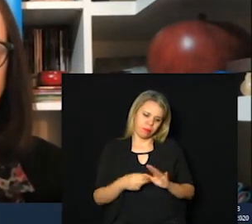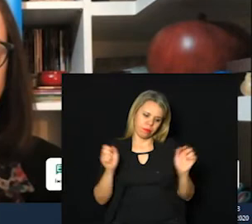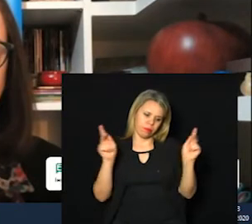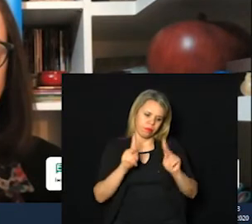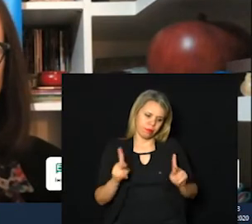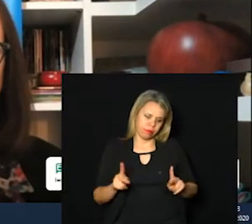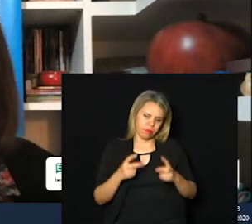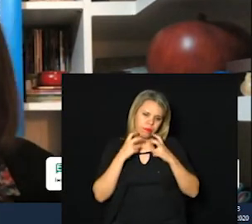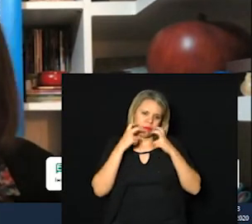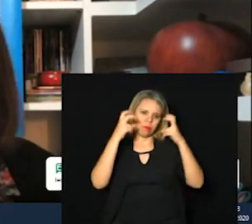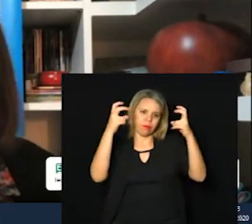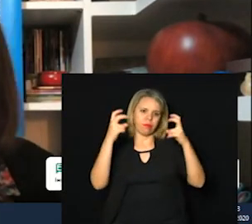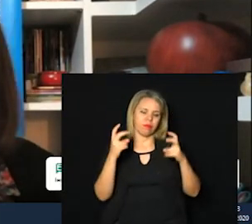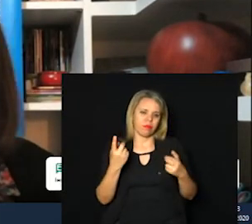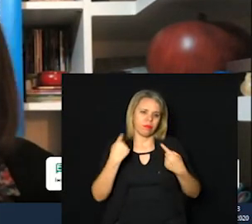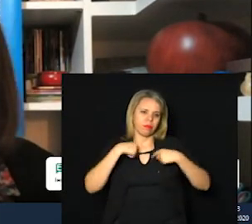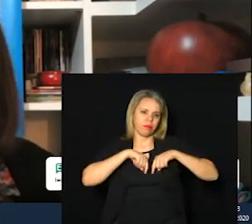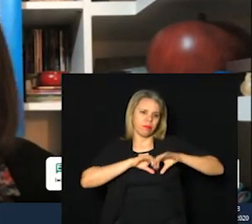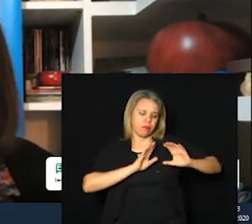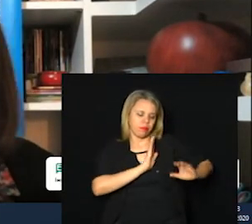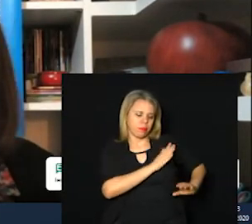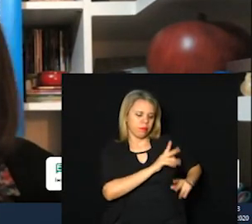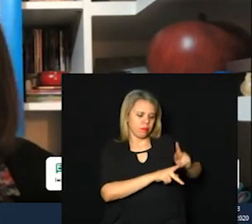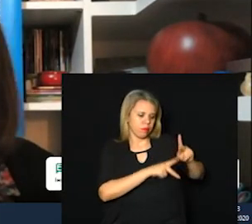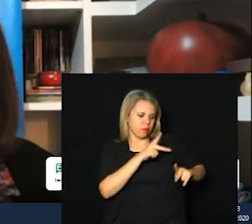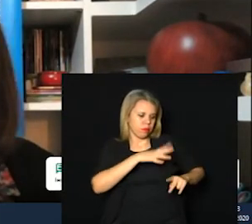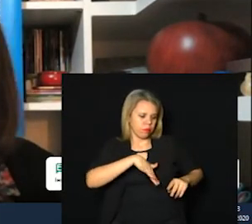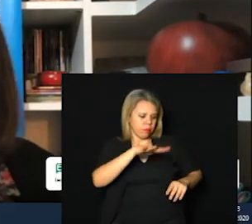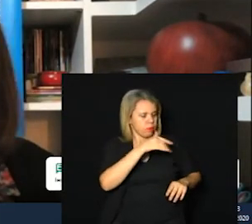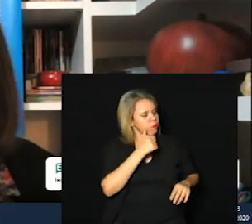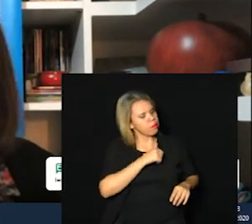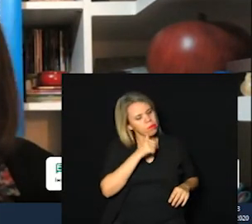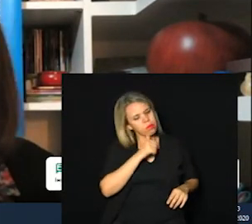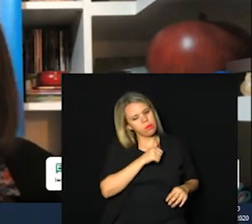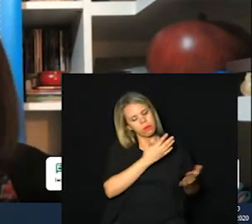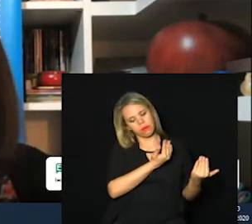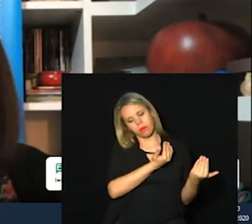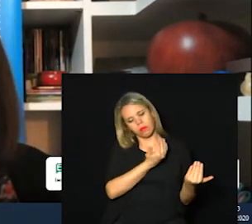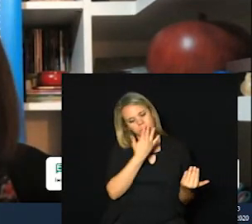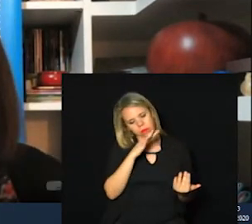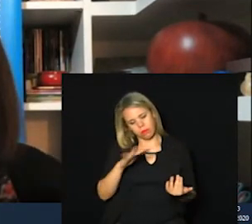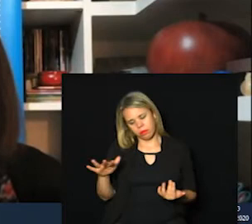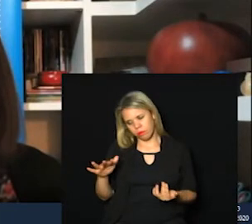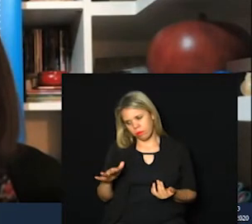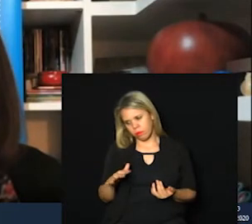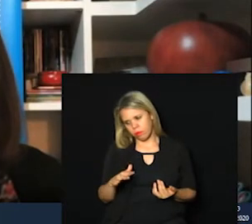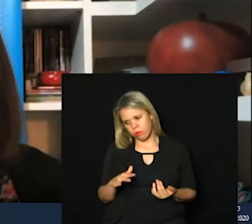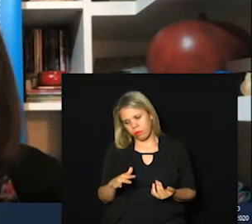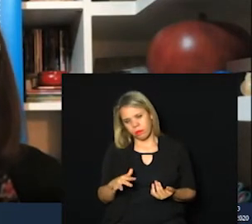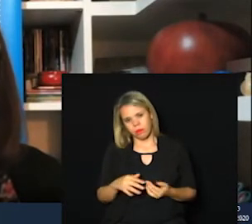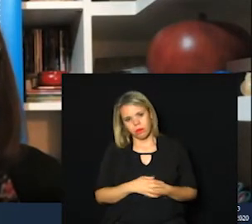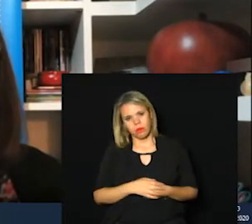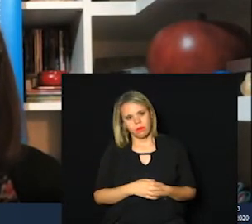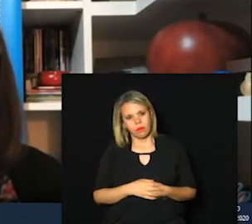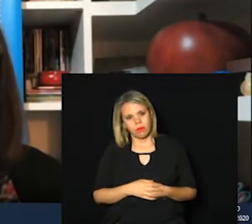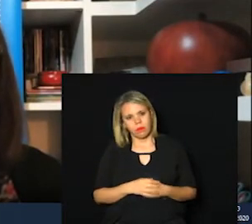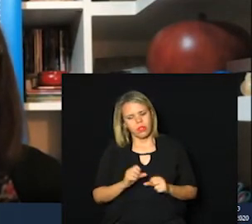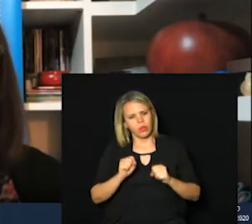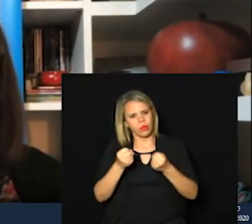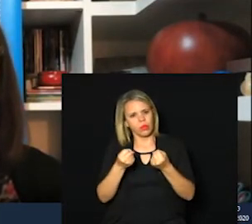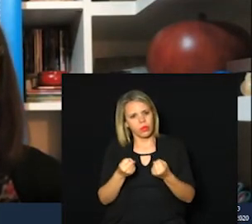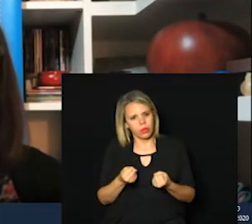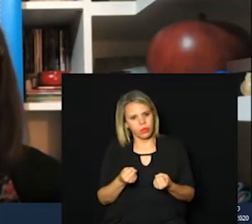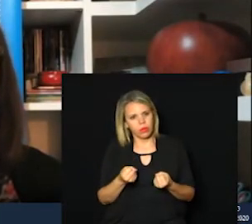clama passagem no coração dos homens, mulheres, jovens e crianças, e não medirá esforços, uma vez